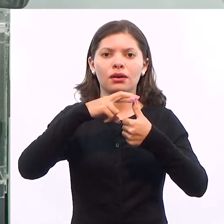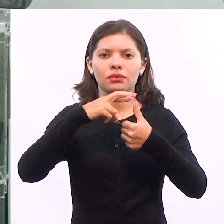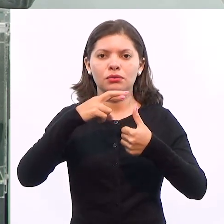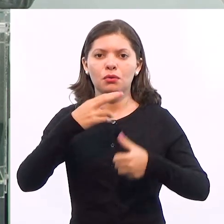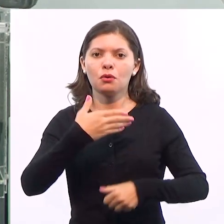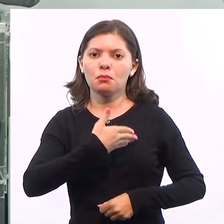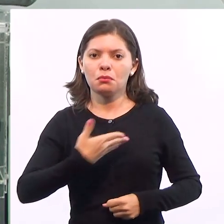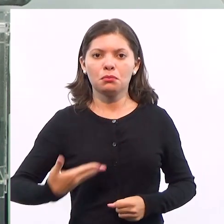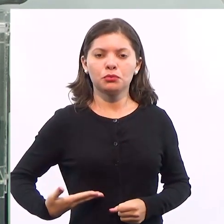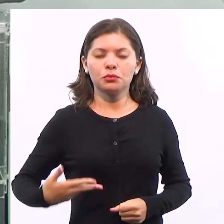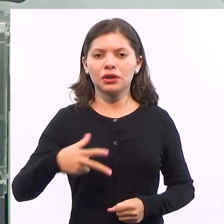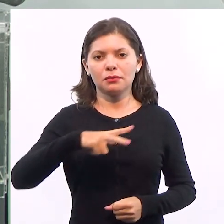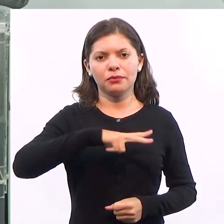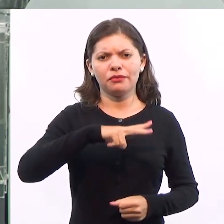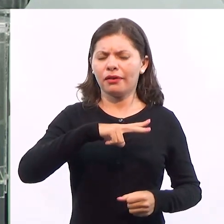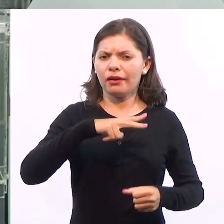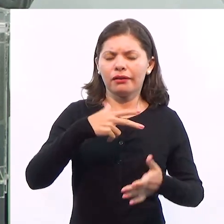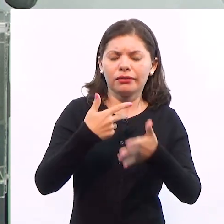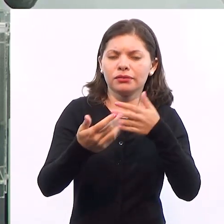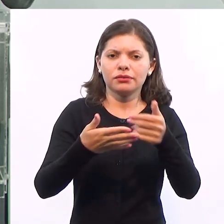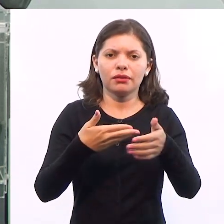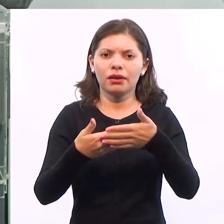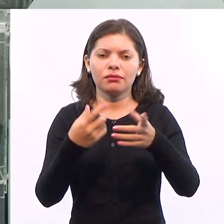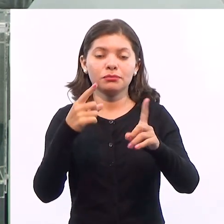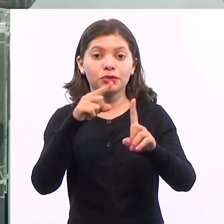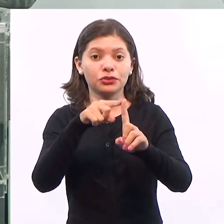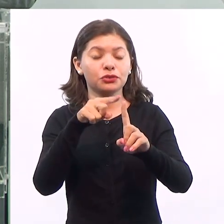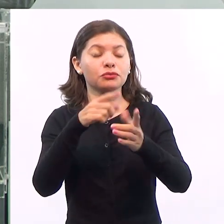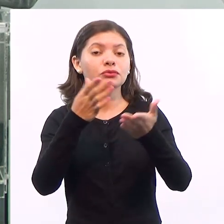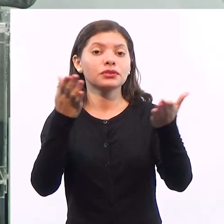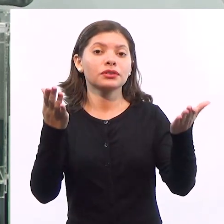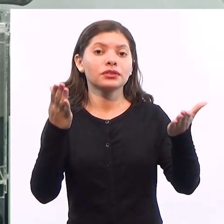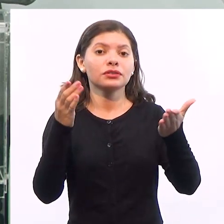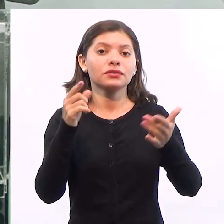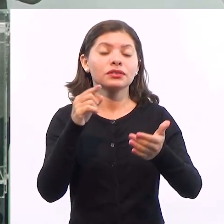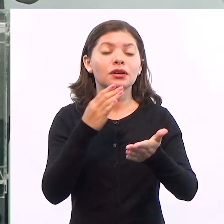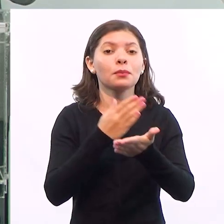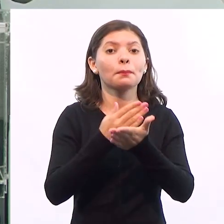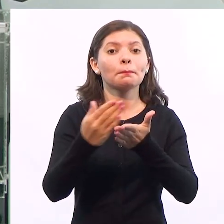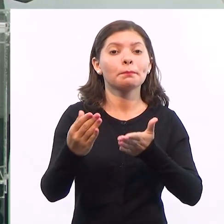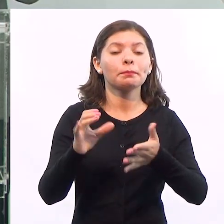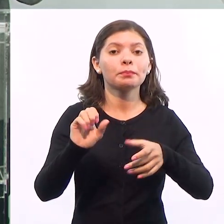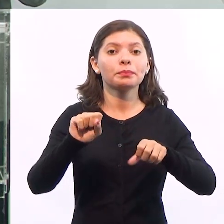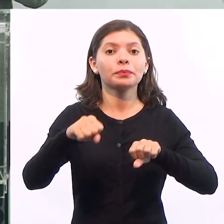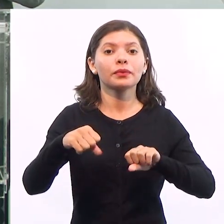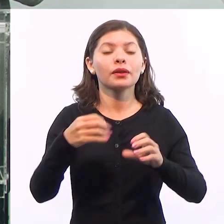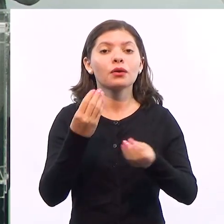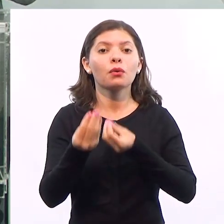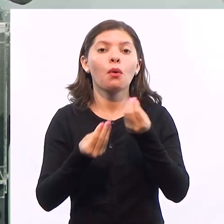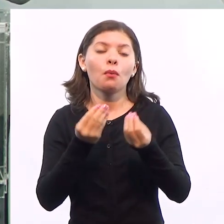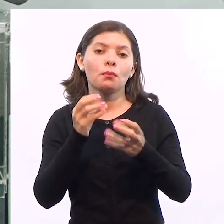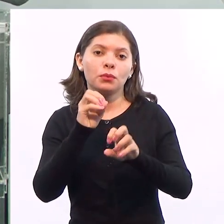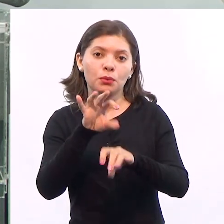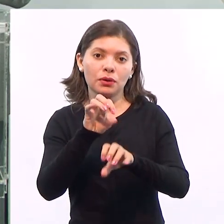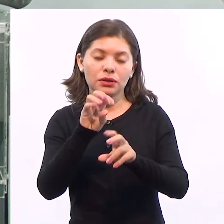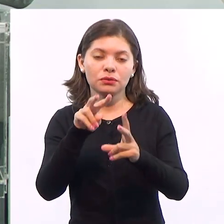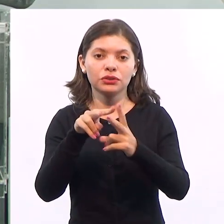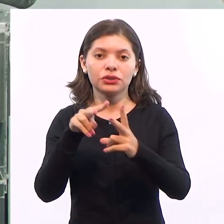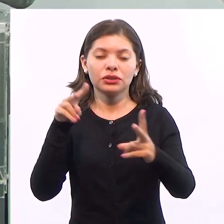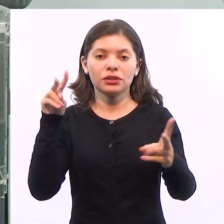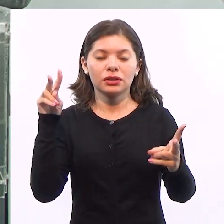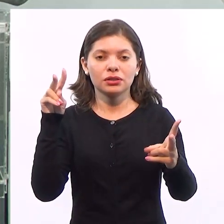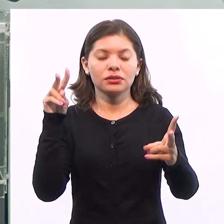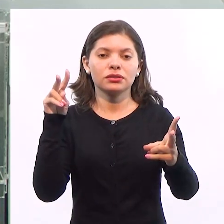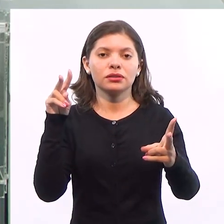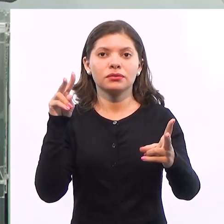esse cargo aí, seja na esfera pública ou privada, não sei qual é o seu objetivo, mas você começa a se formar, por meio da educação à